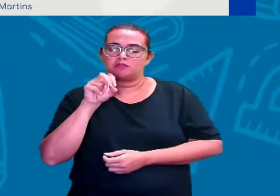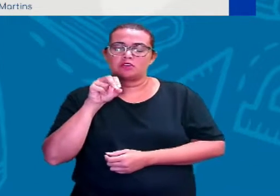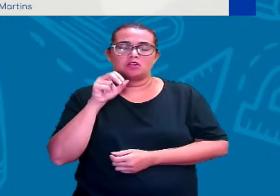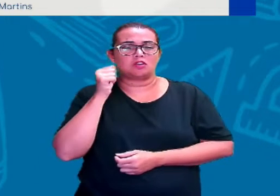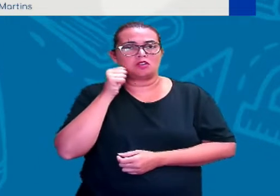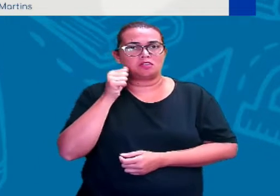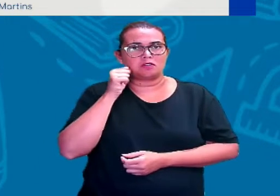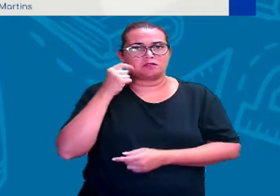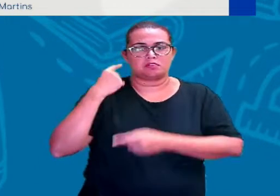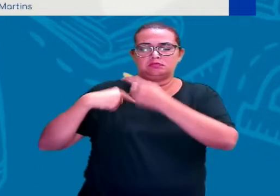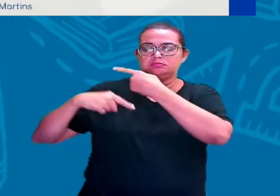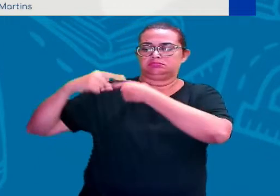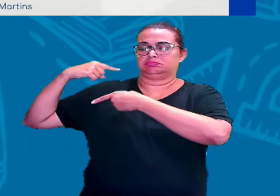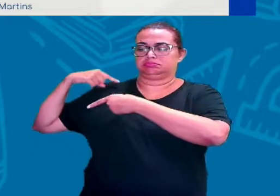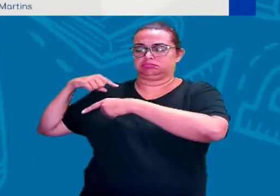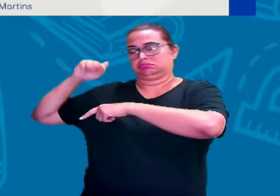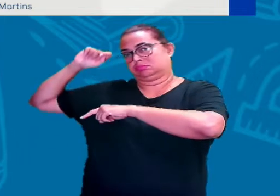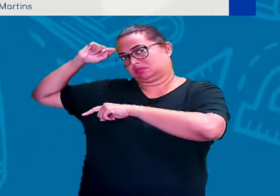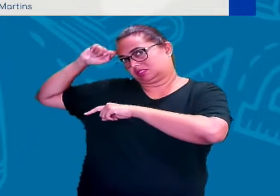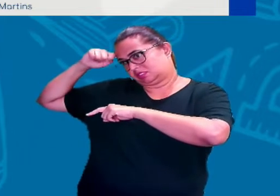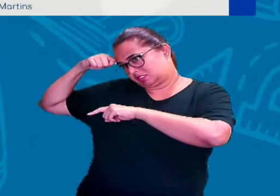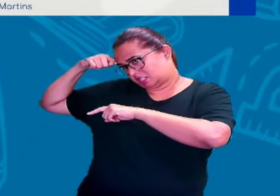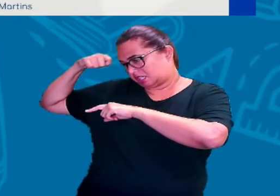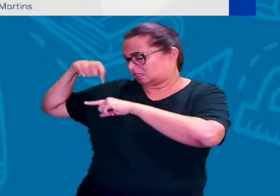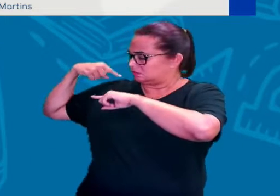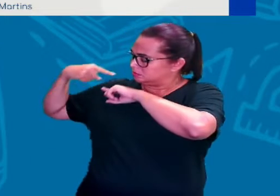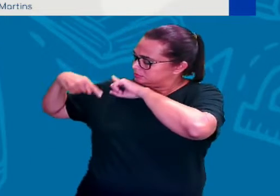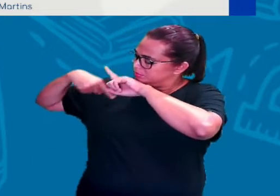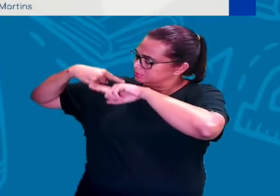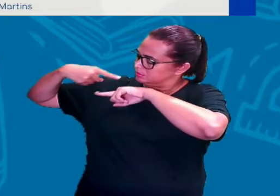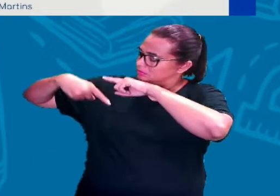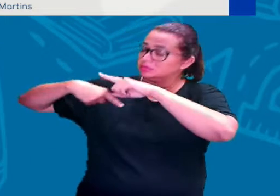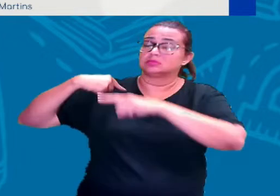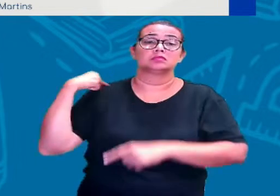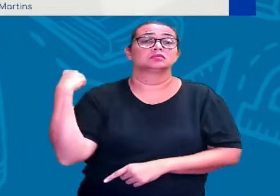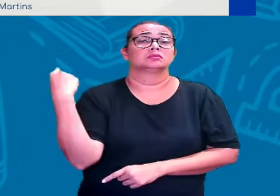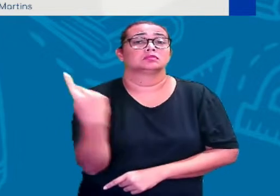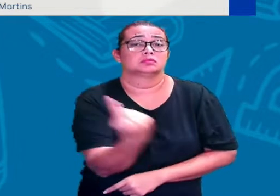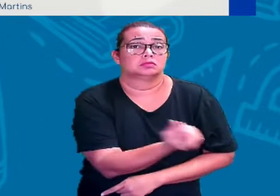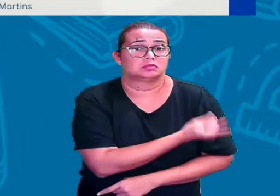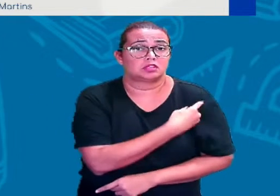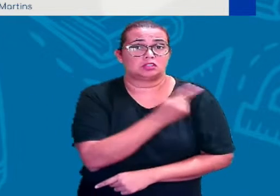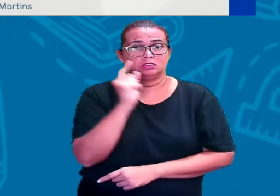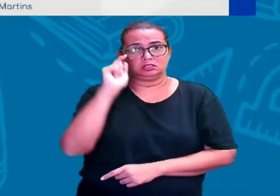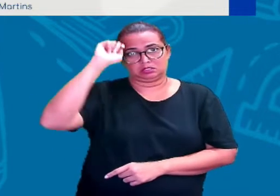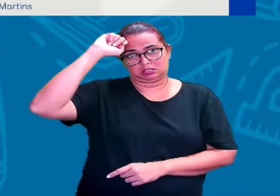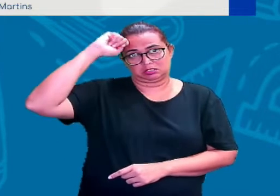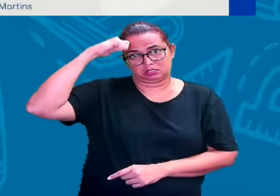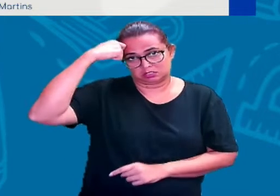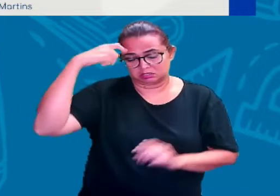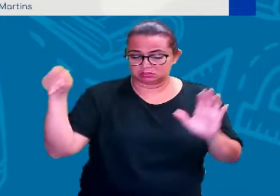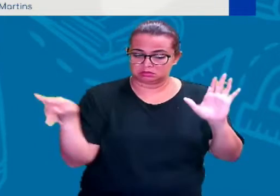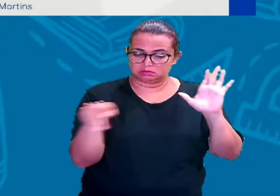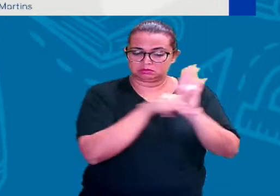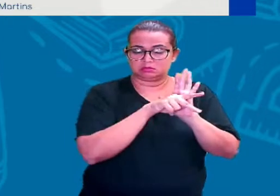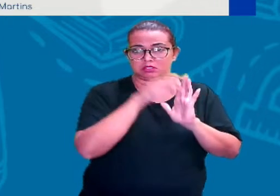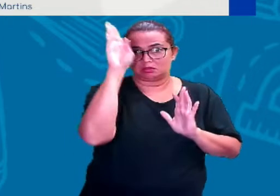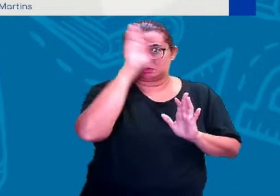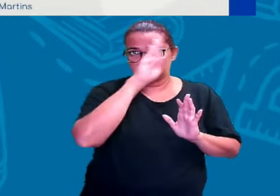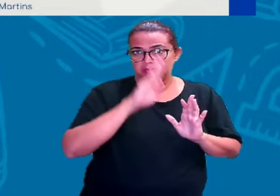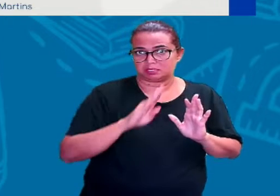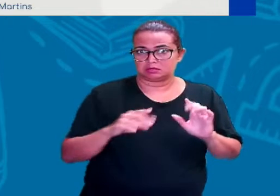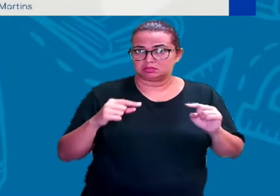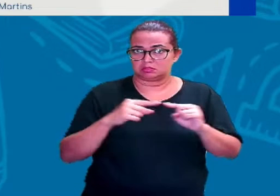também, e por aí vai, né? Então, a população negra, né, do Brasil, né, de acordo com o